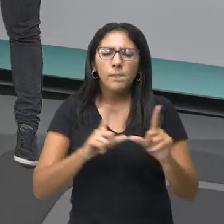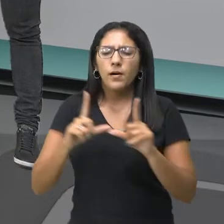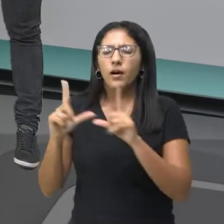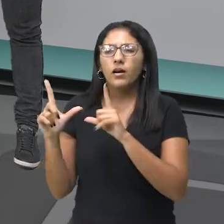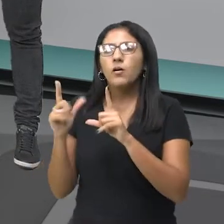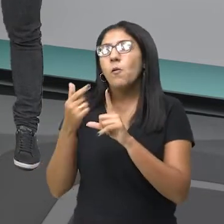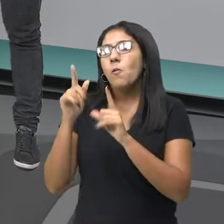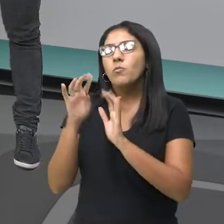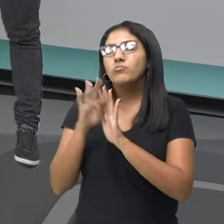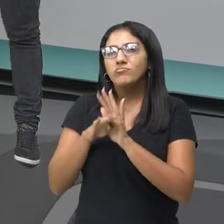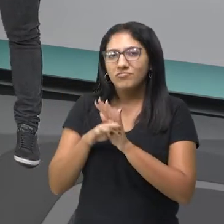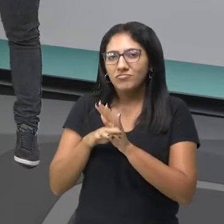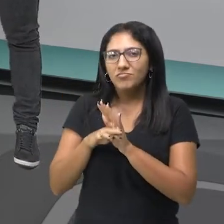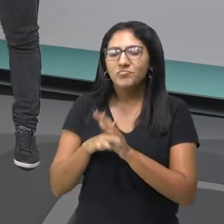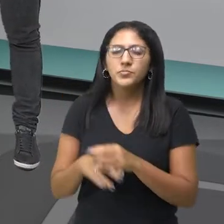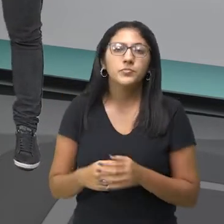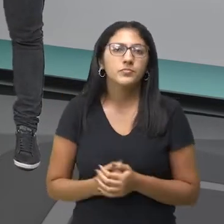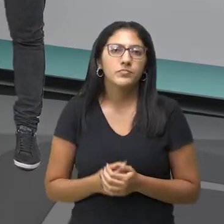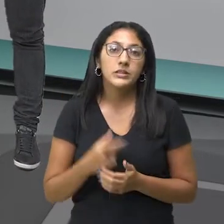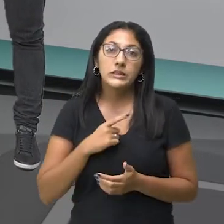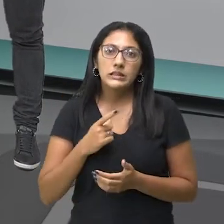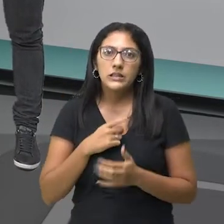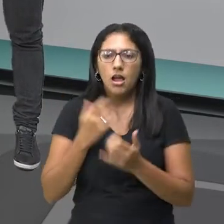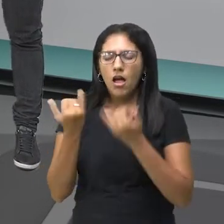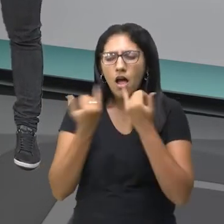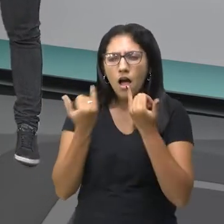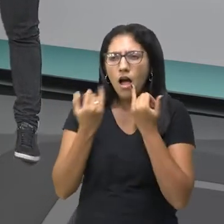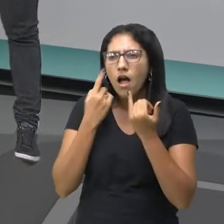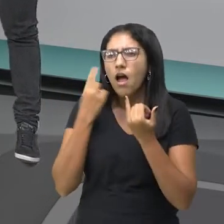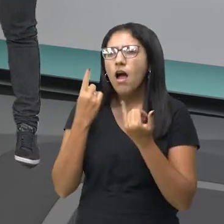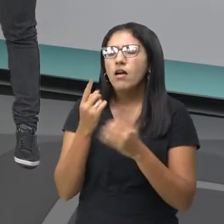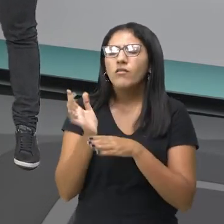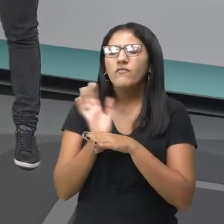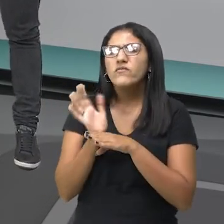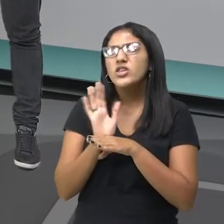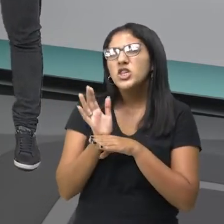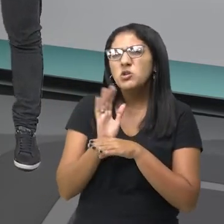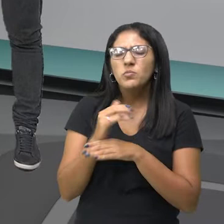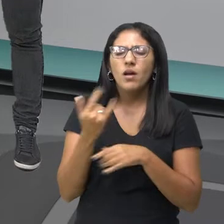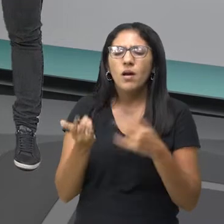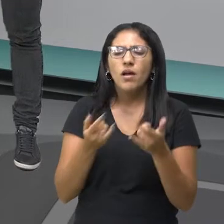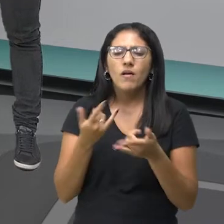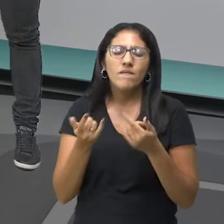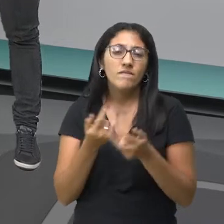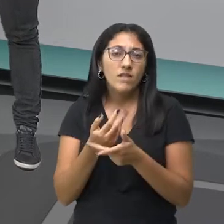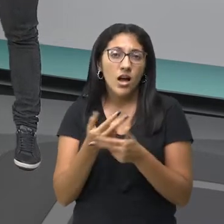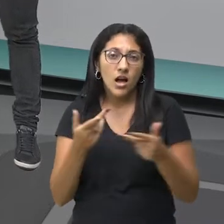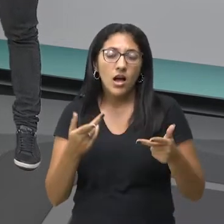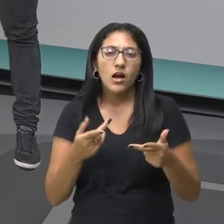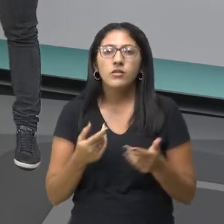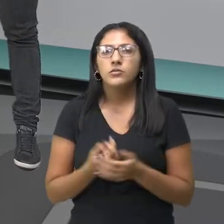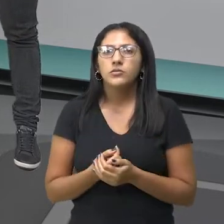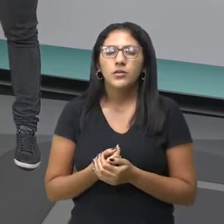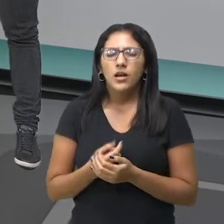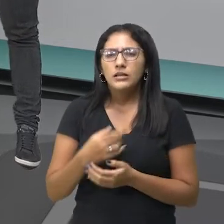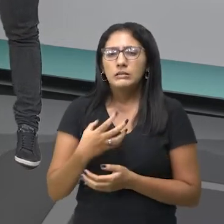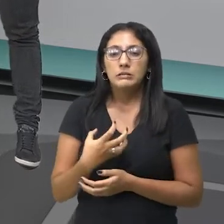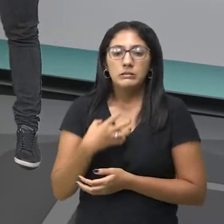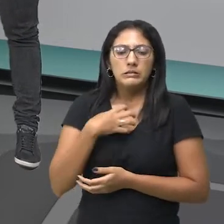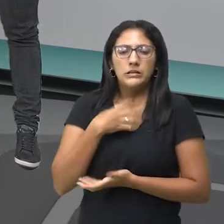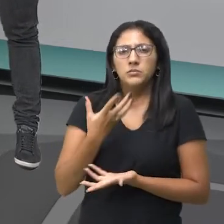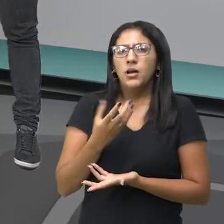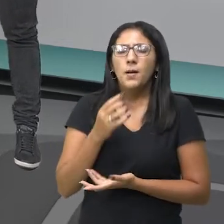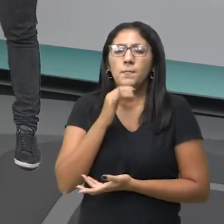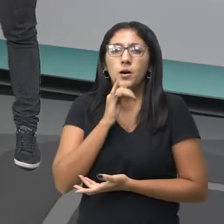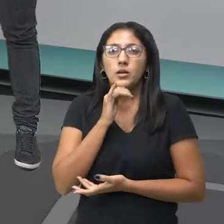direcionado para um outro texto. De repente, algo me chama a atenção aqui. Assistir a filmes do Homem-Aranha ajuda a reduzir o medo de aranhas. Opa, esse